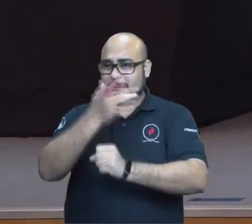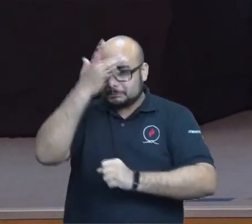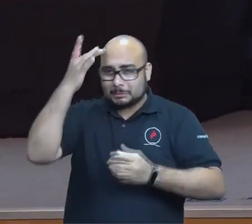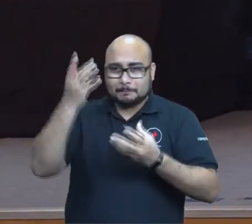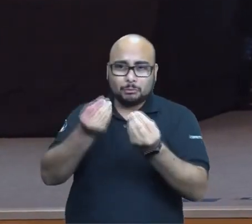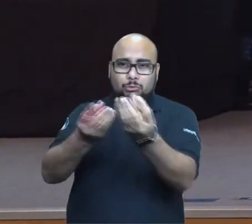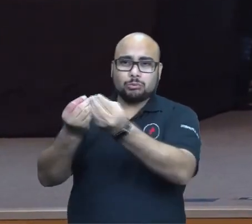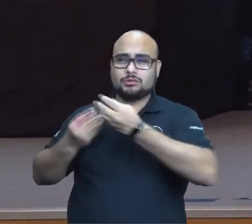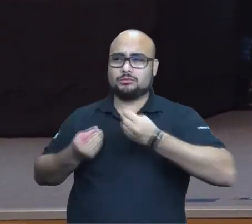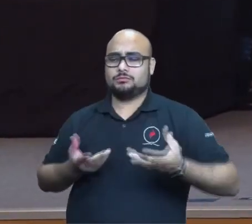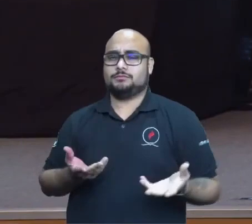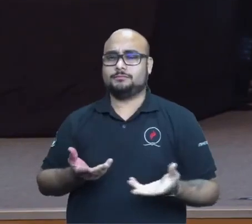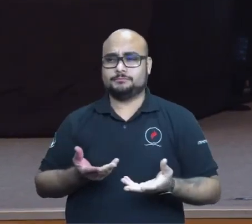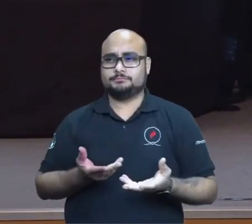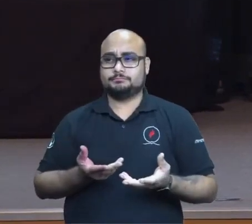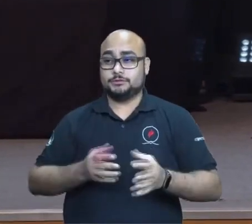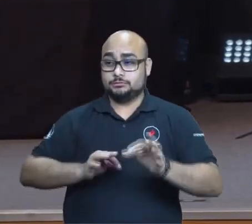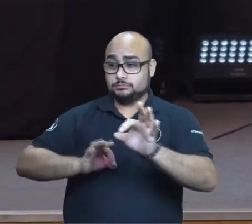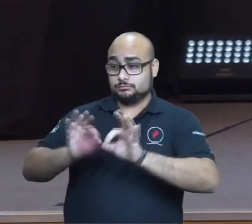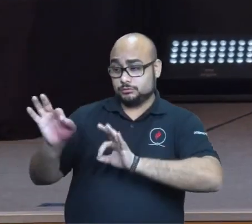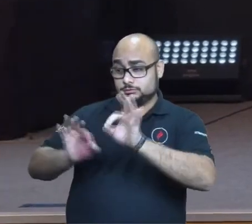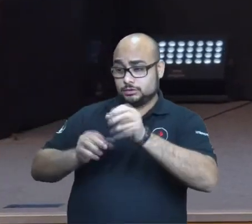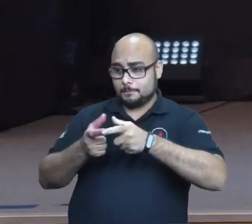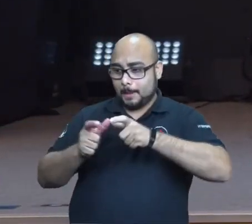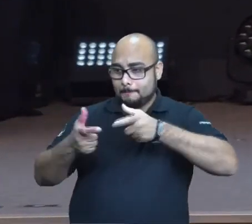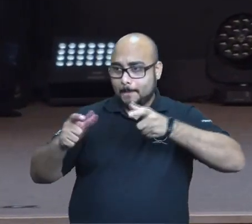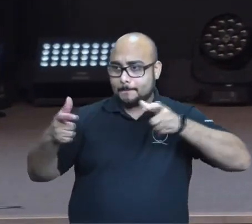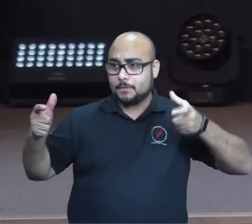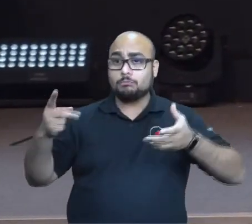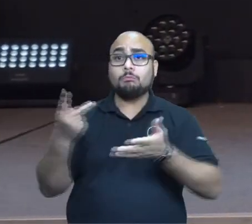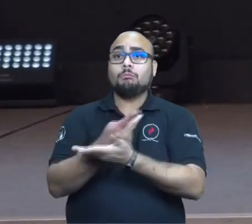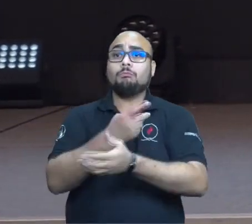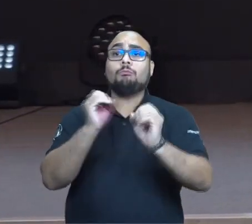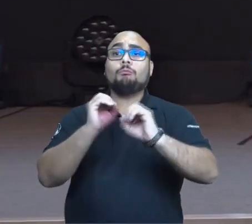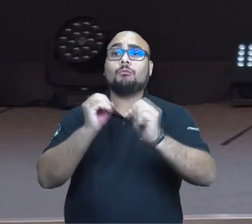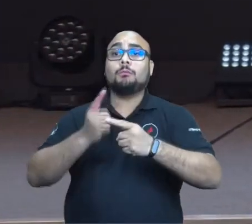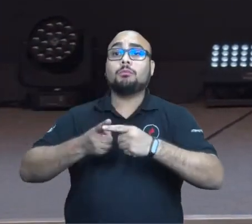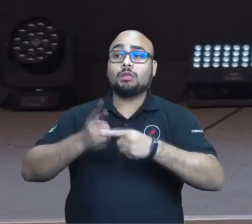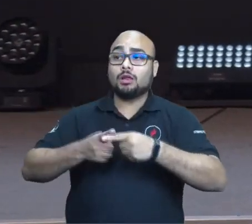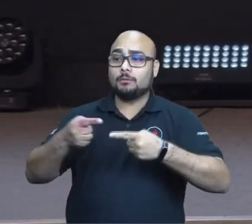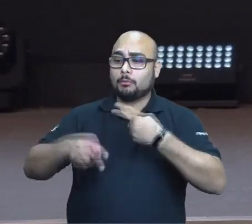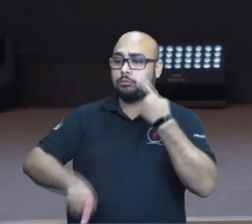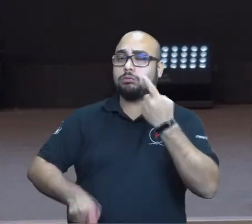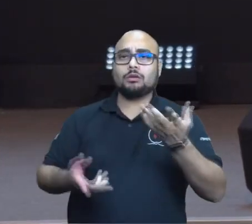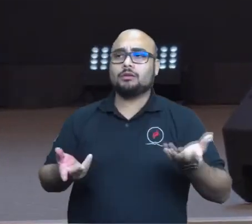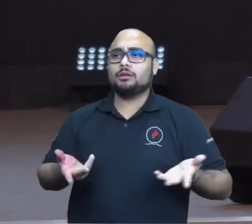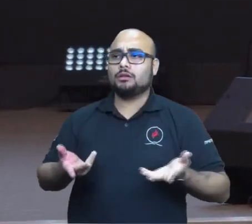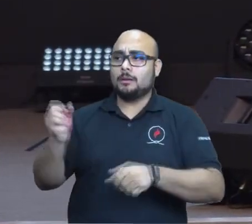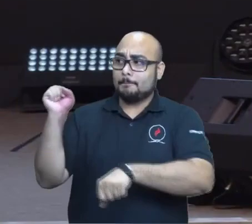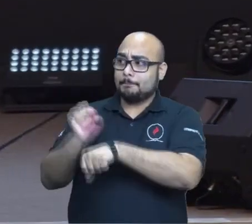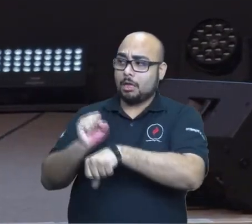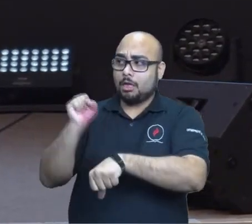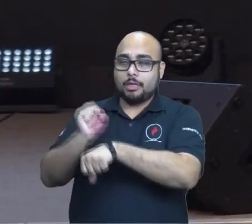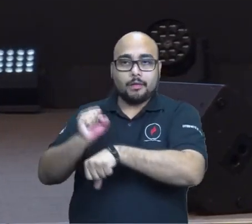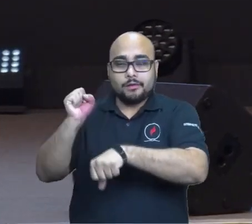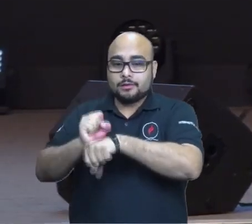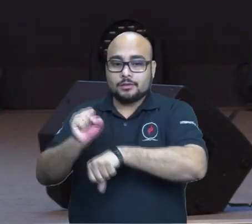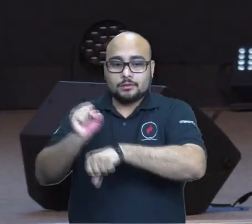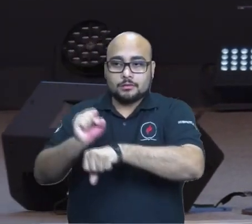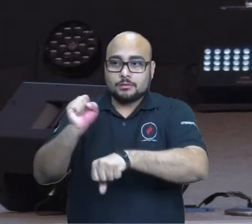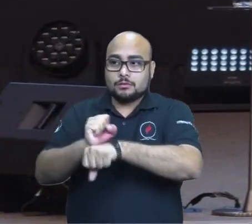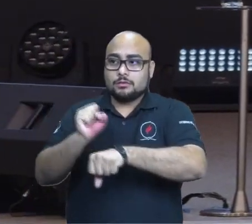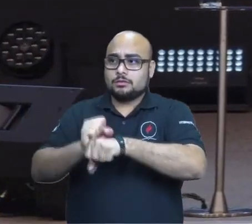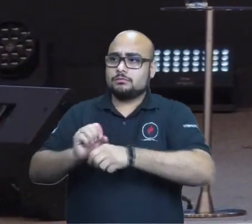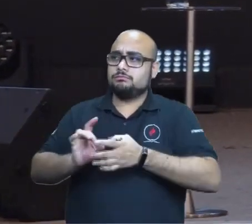de expansão ainda para andar E por que não porque você ainda está esperando que esse aval essa